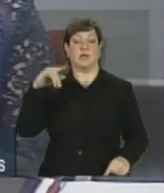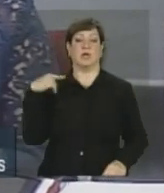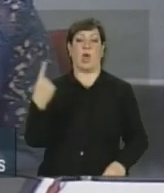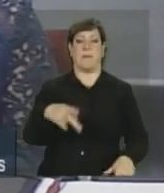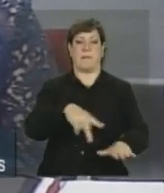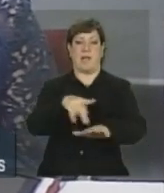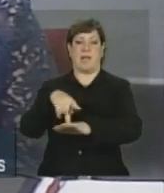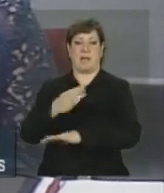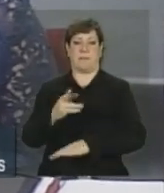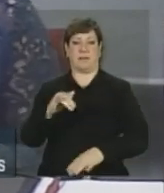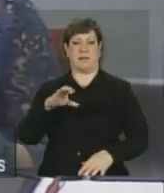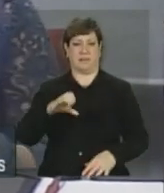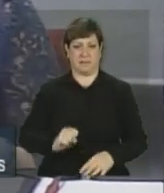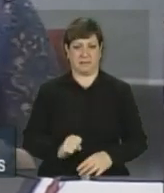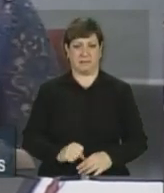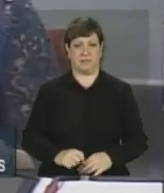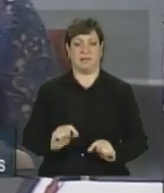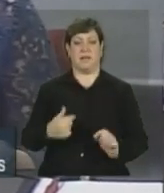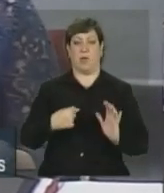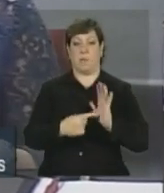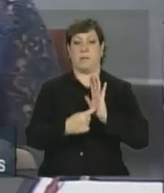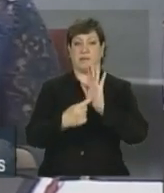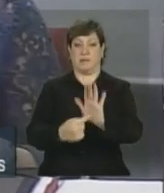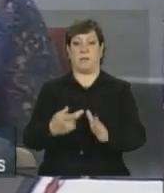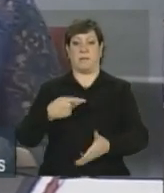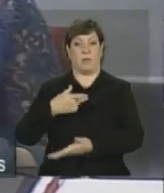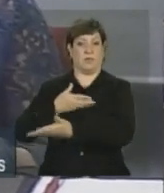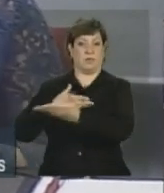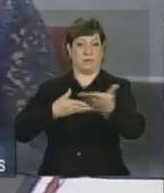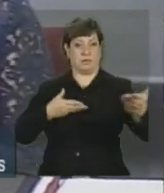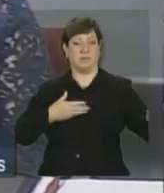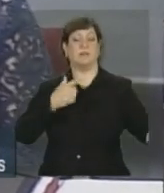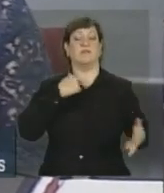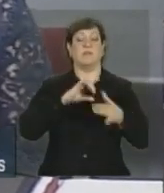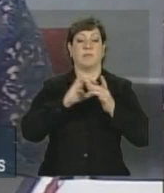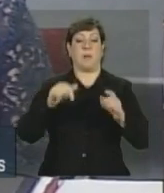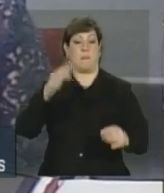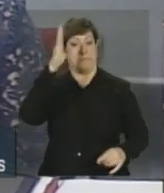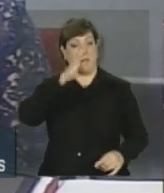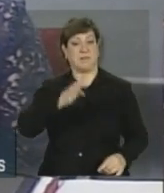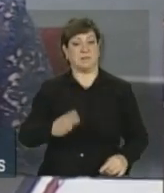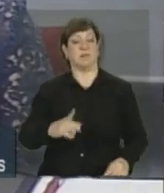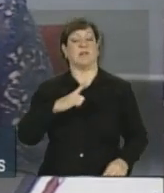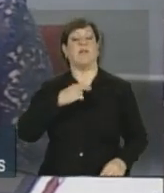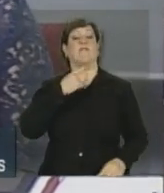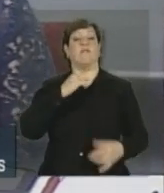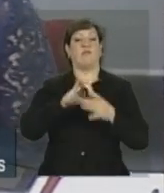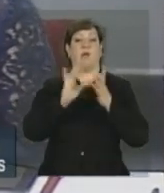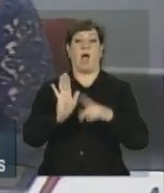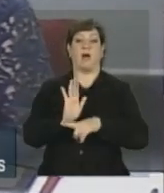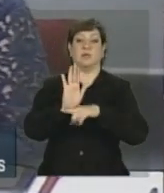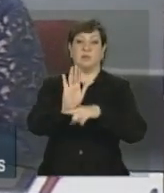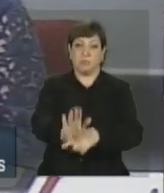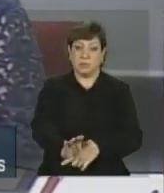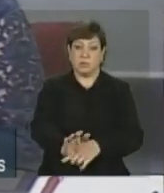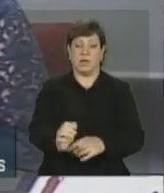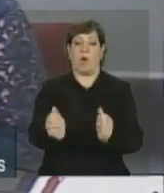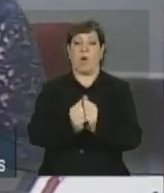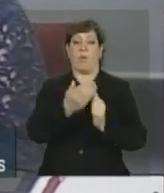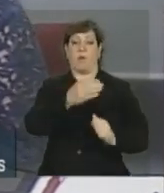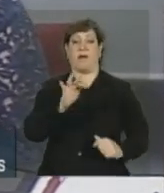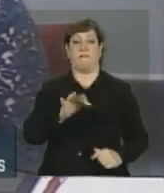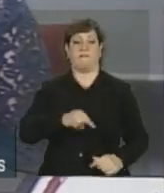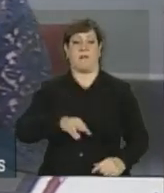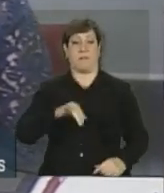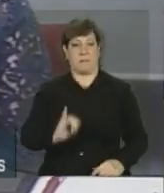países BRICS. Manifestei a meus colegas a disposição brasileira de contribuir por meio do Fundo